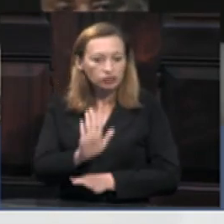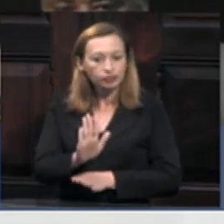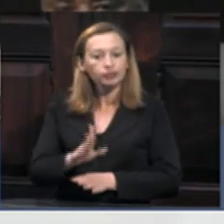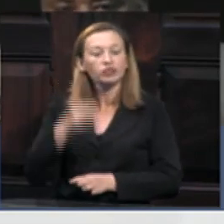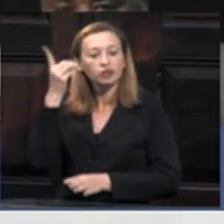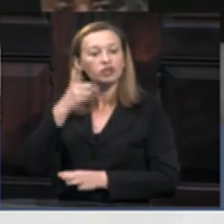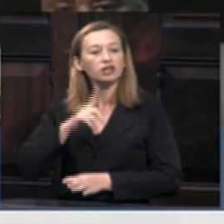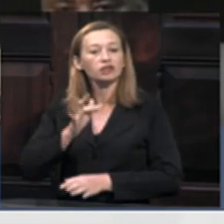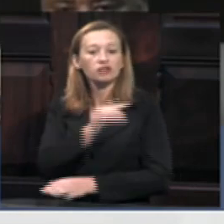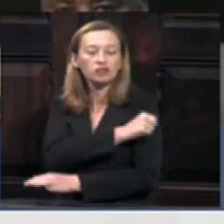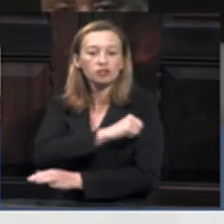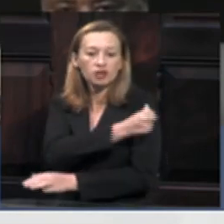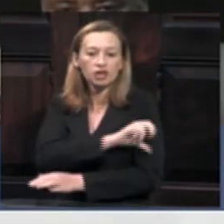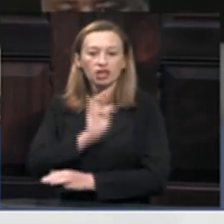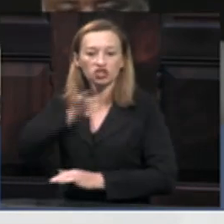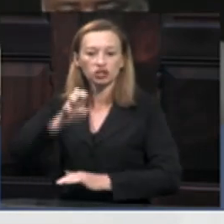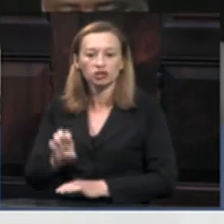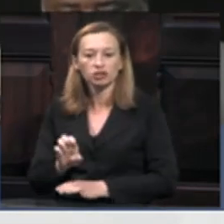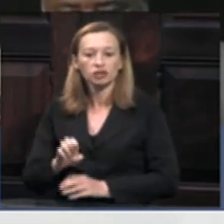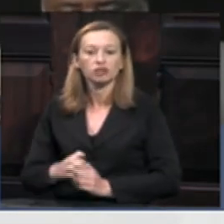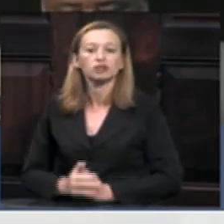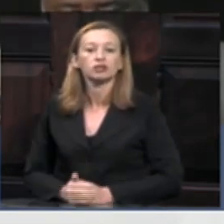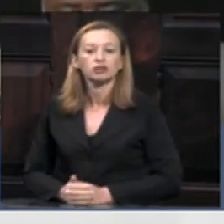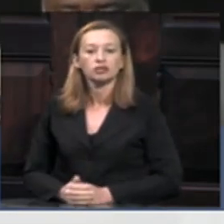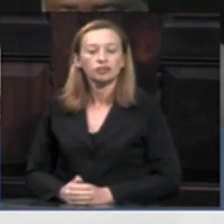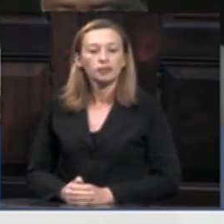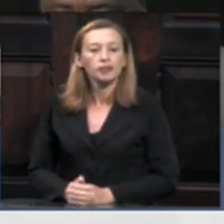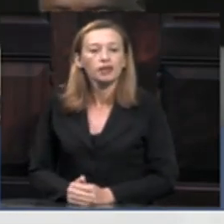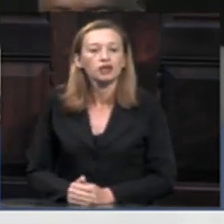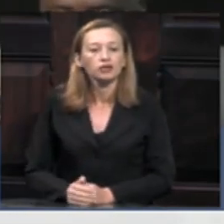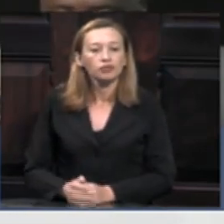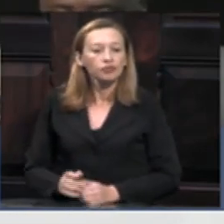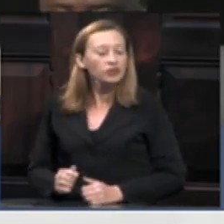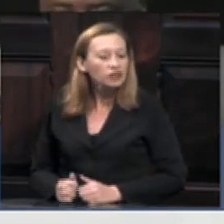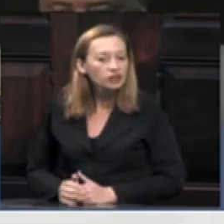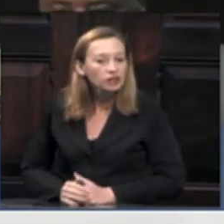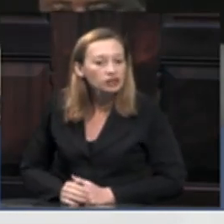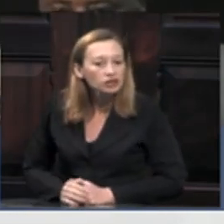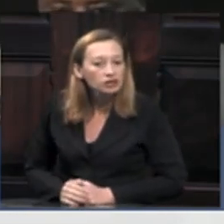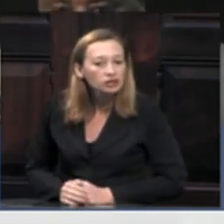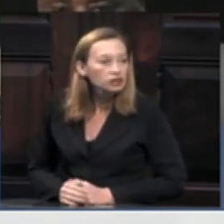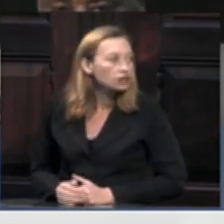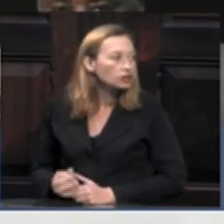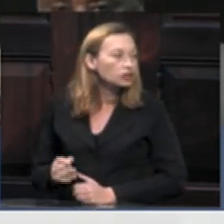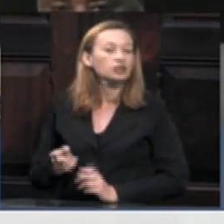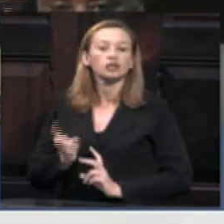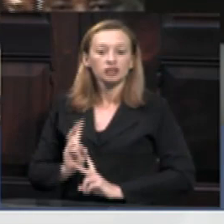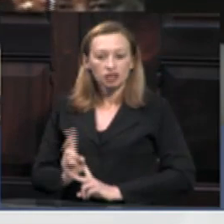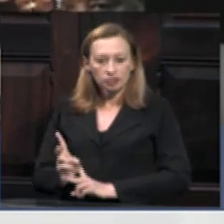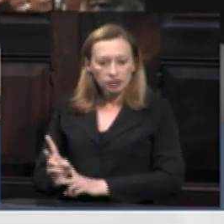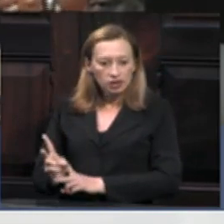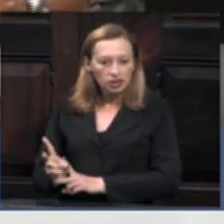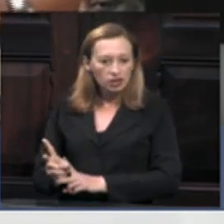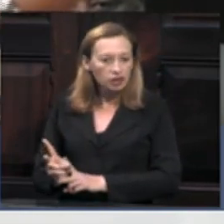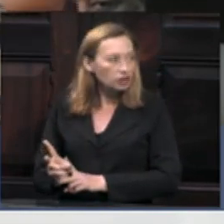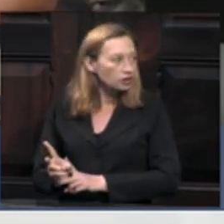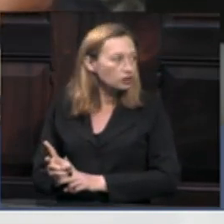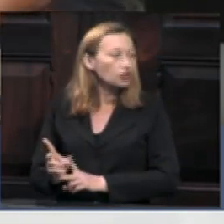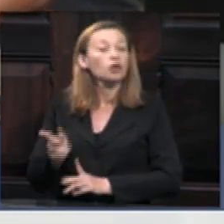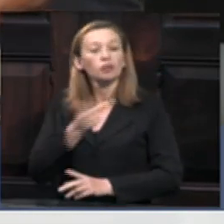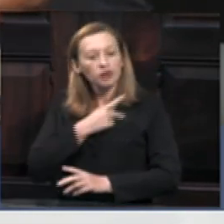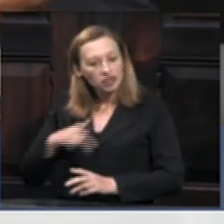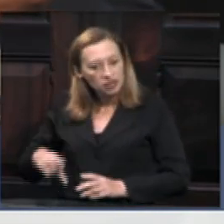Deputada enfermeira Rejane. Deputada enfermeira Rejane, para encaminhar, por favor. Na verdade, não é para encaminhar, enfermeira, porque a gente já abriu para encaminhar. A presidência está